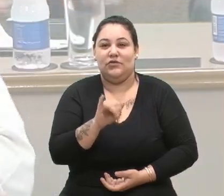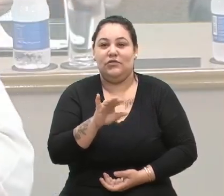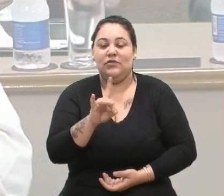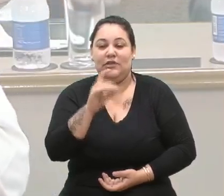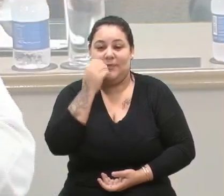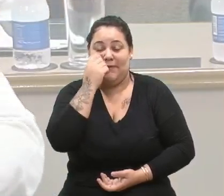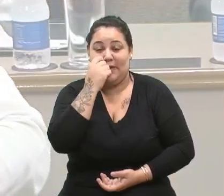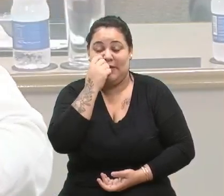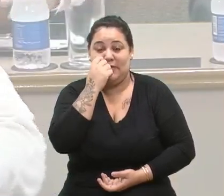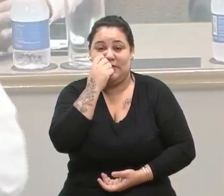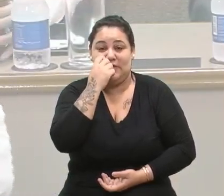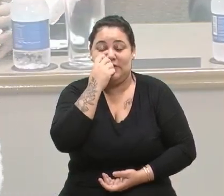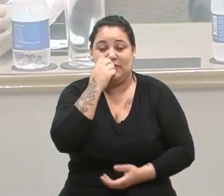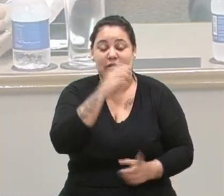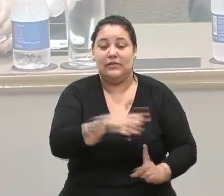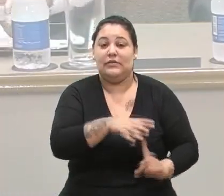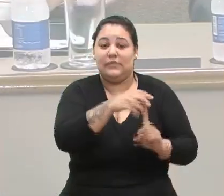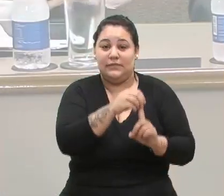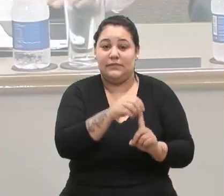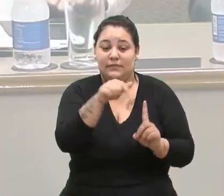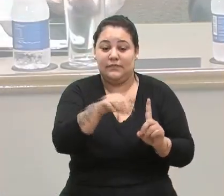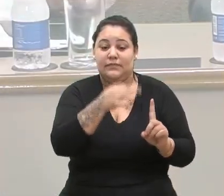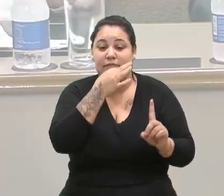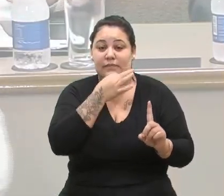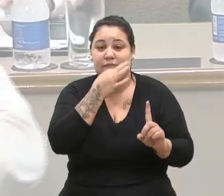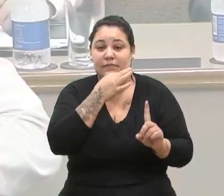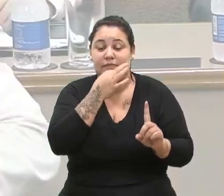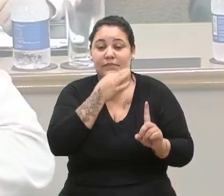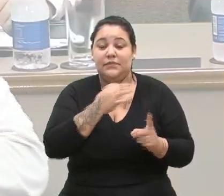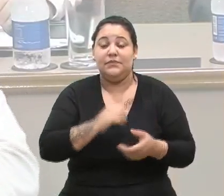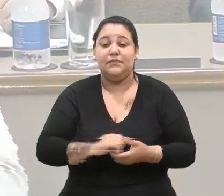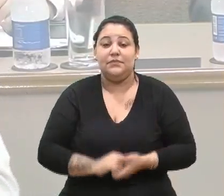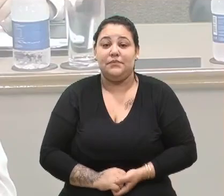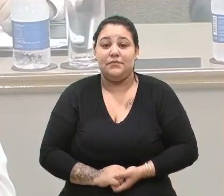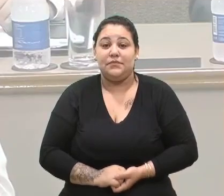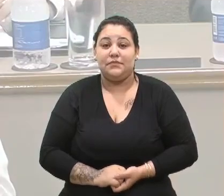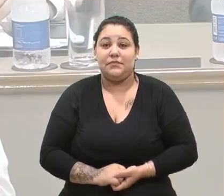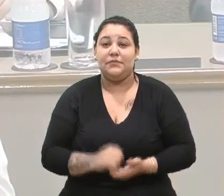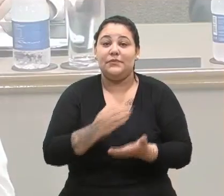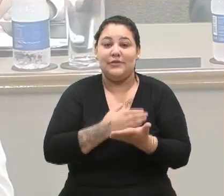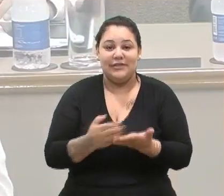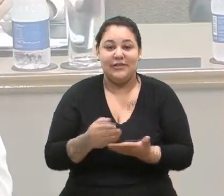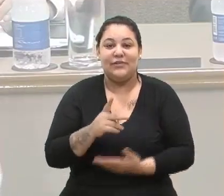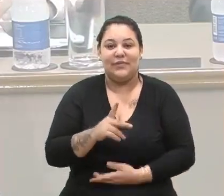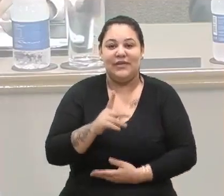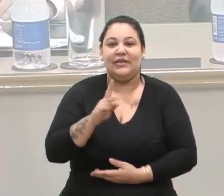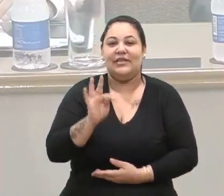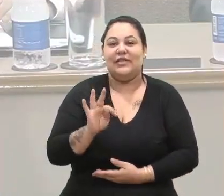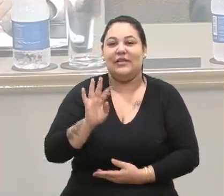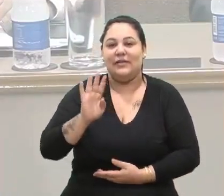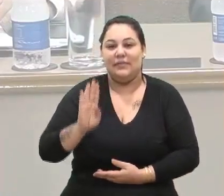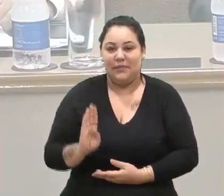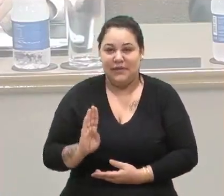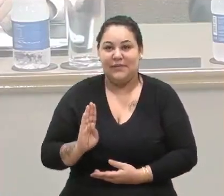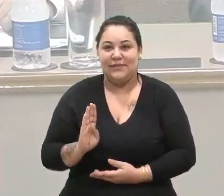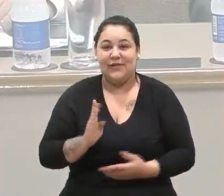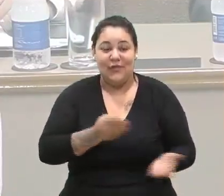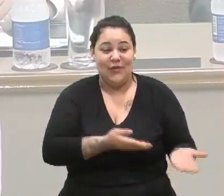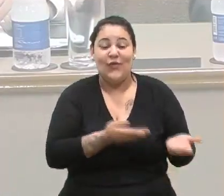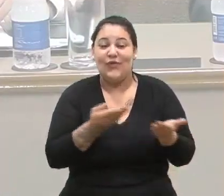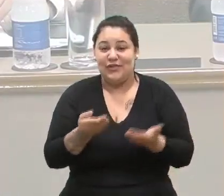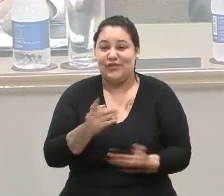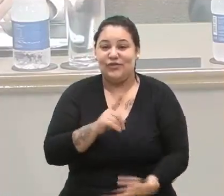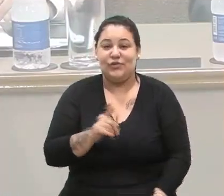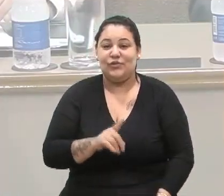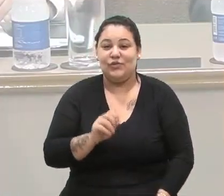referência da política em Caxias do Sul. Eu lembro que eu ingressei no PTB através do convite do Zoraido, nós éramos